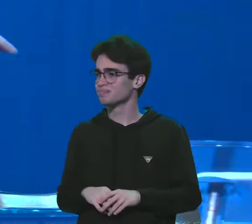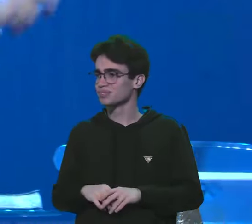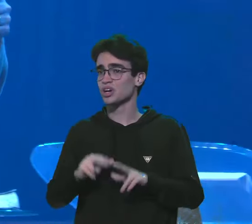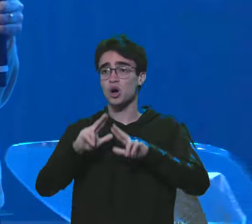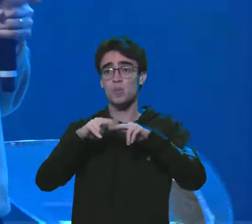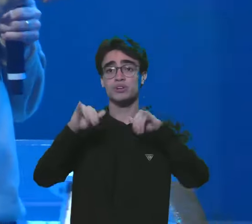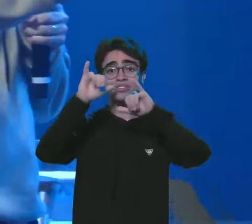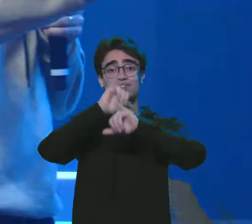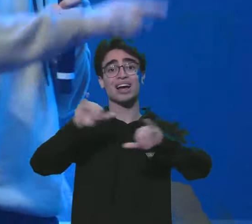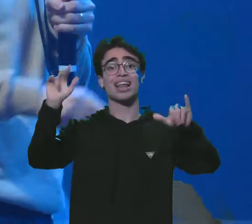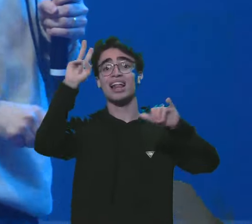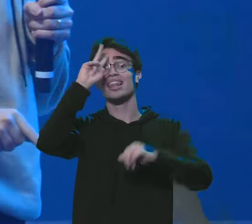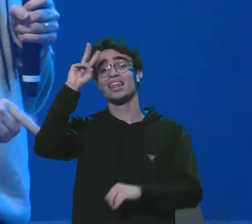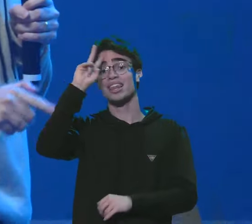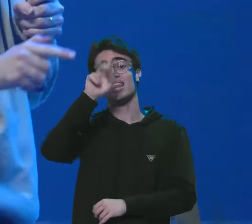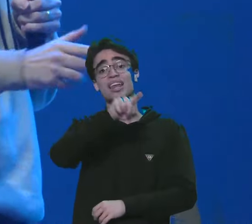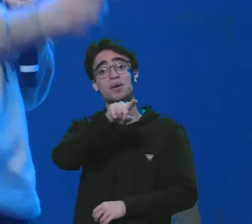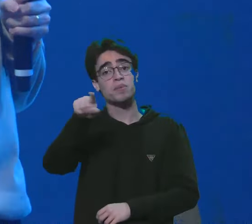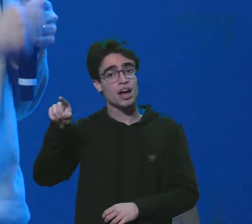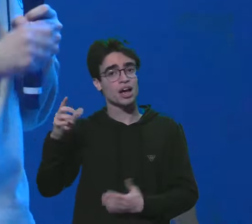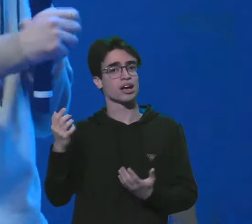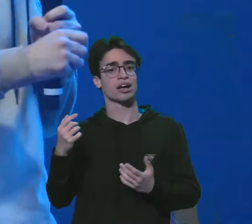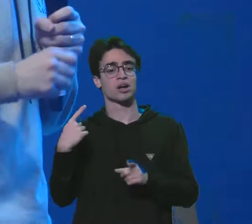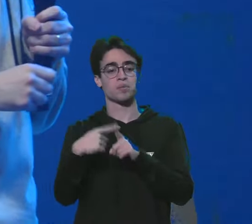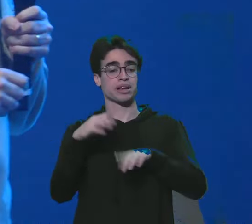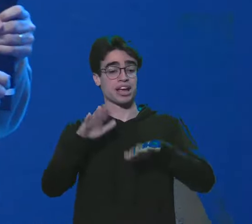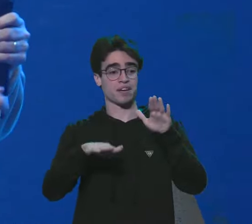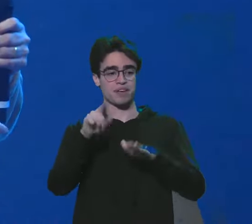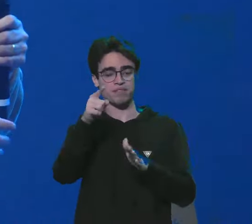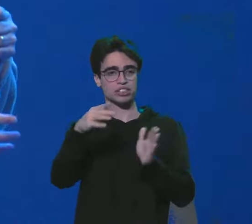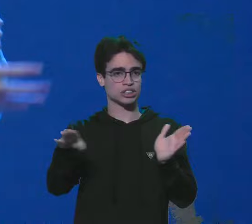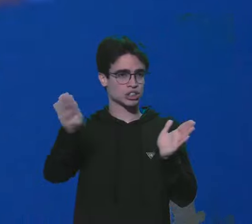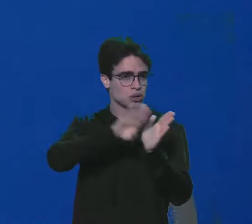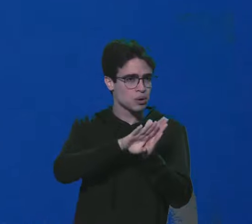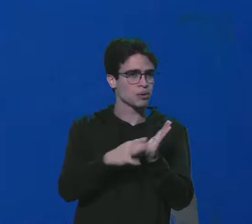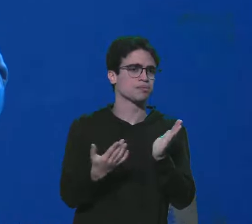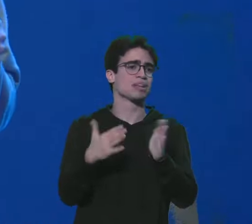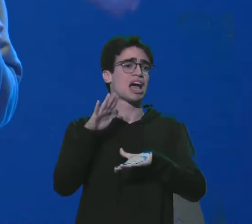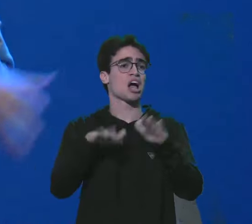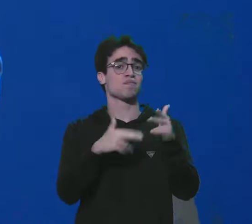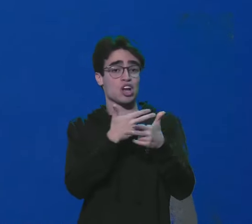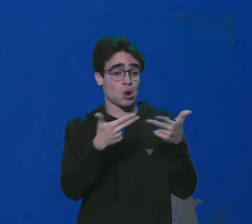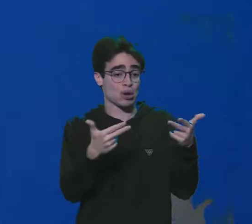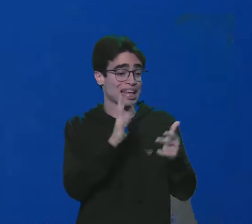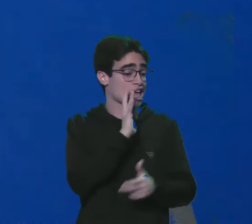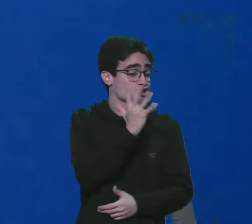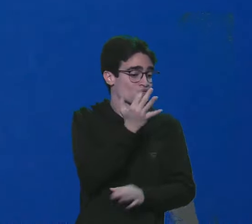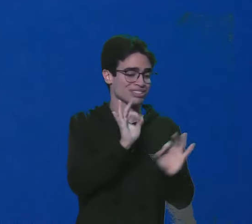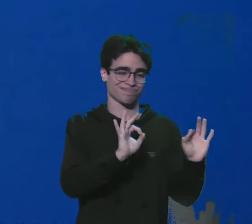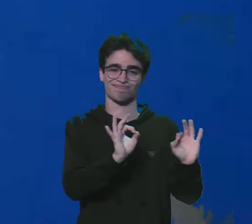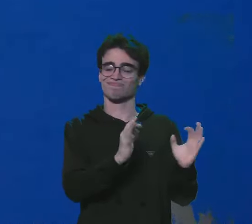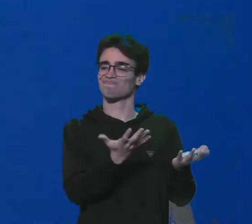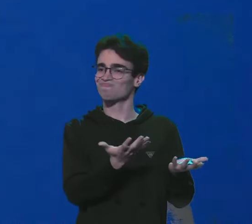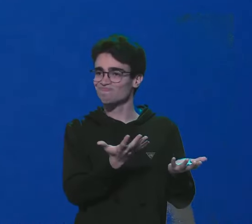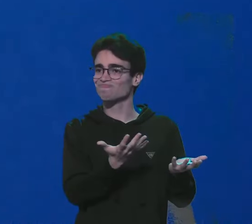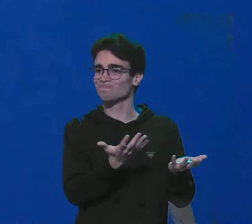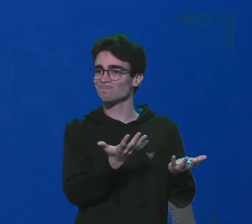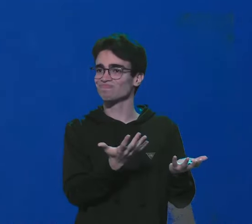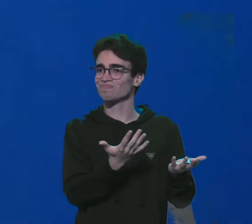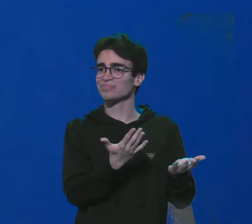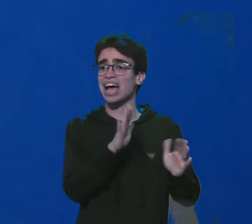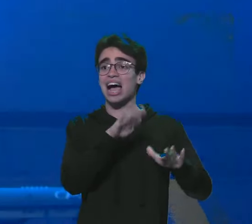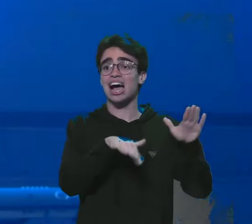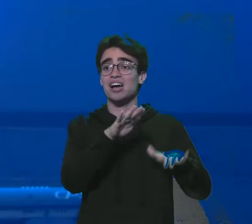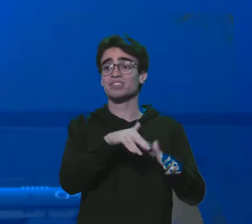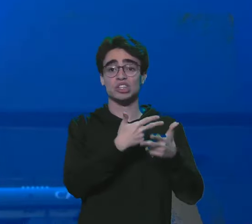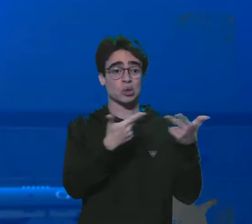te lembrar quais são essas coisas. Talvez você chegou aqui e tenham coisas mal resolvidas dentro de você. Tem